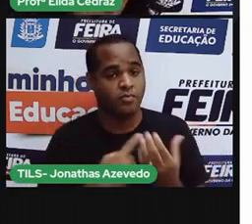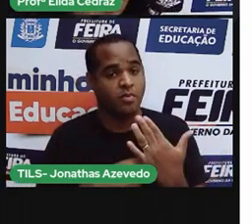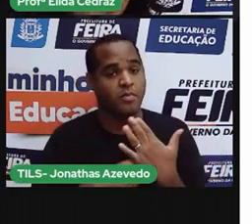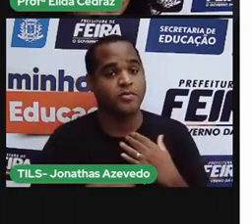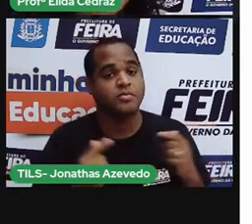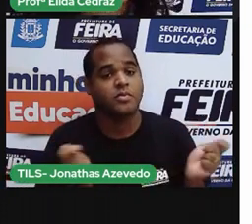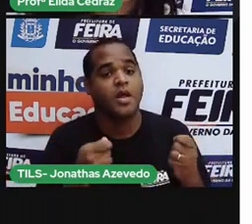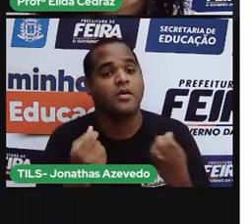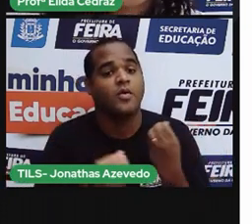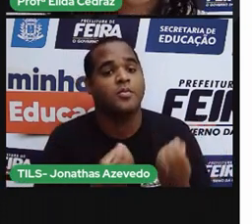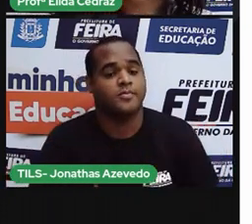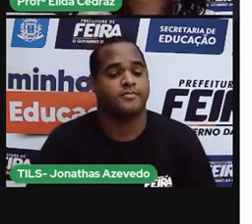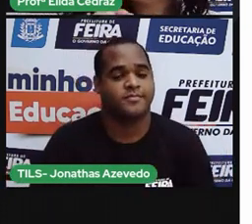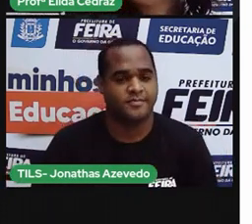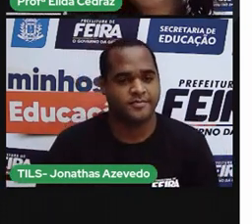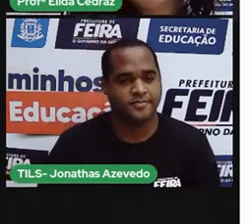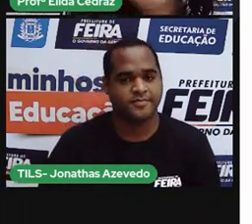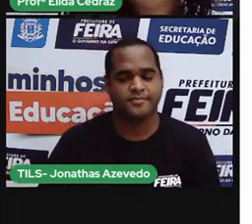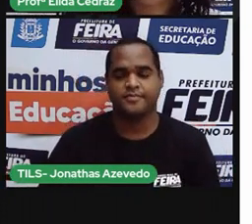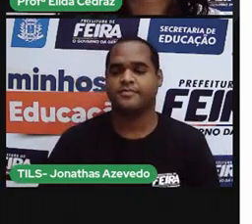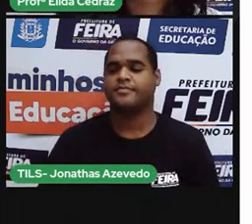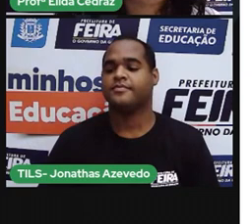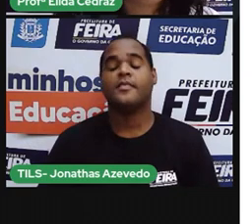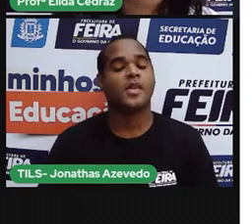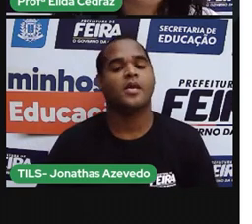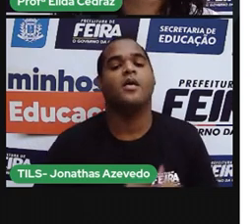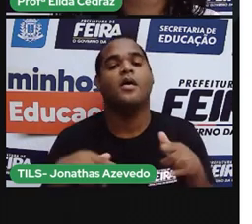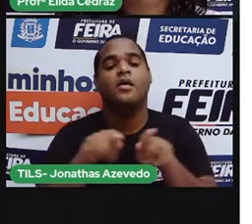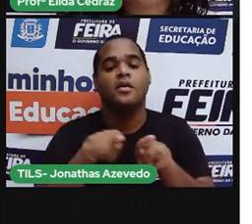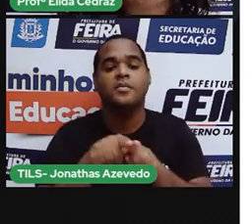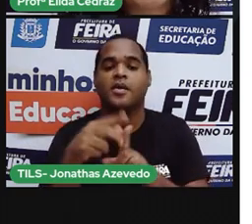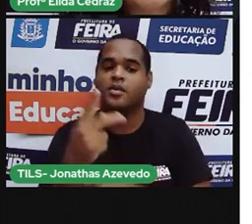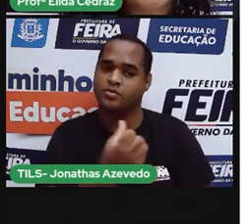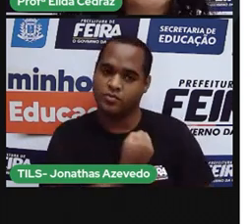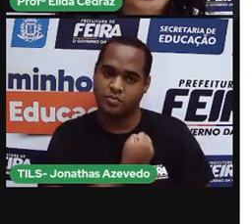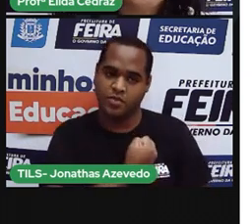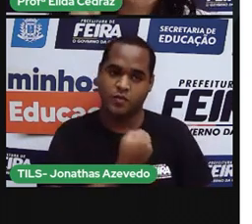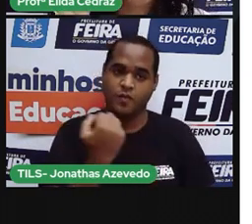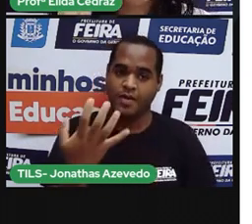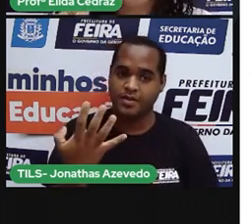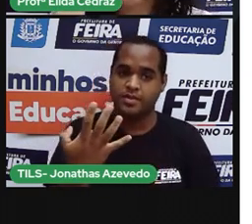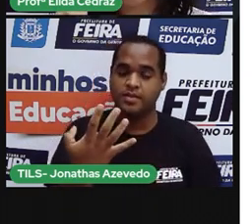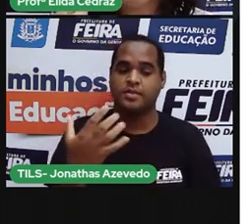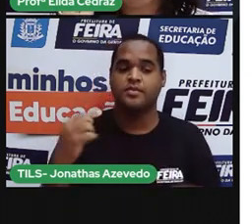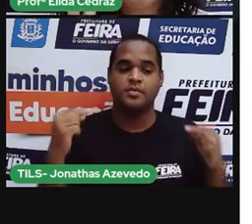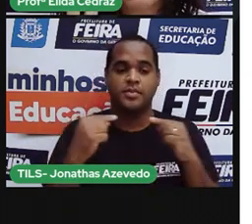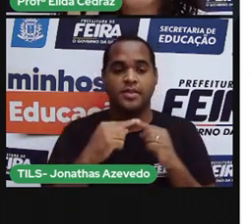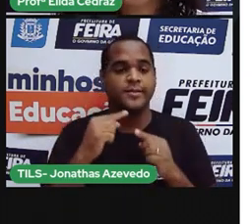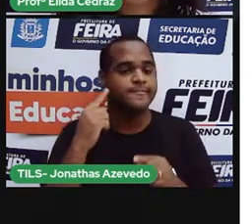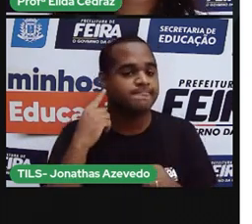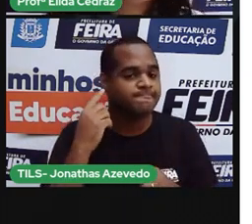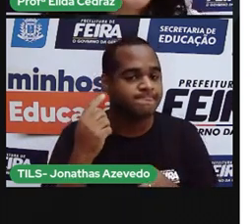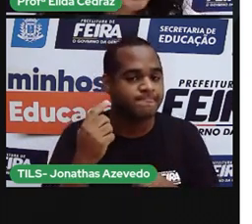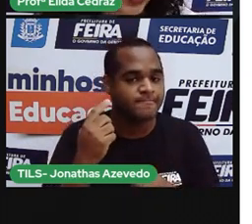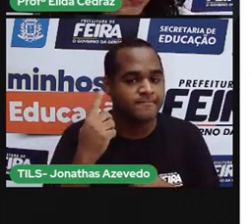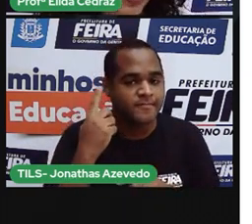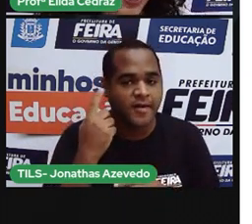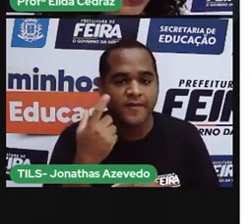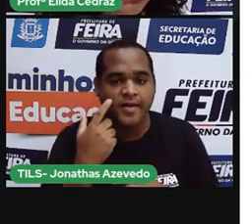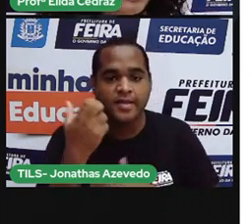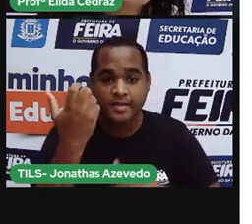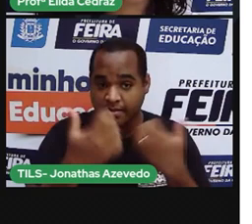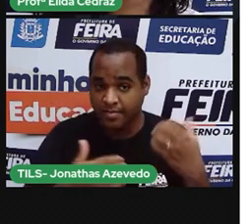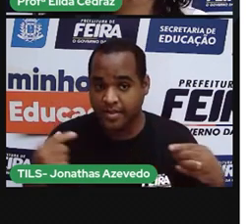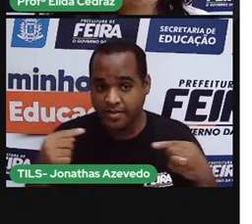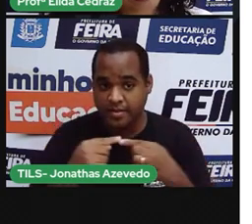corpo? E também, número 4, você vai citar 2 benefícios da